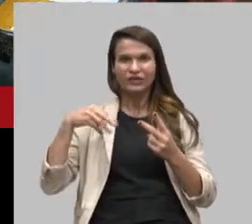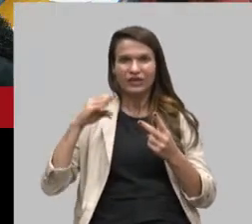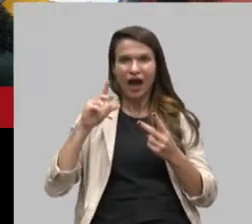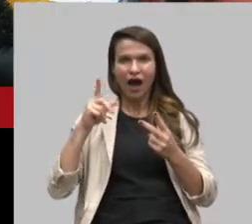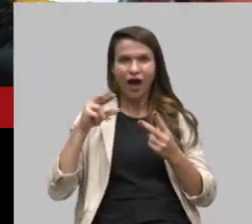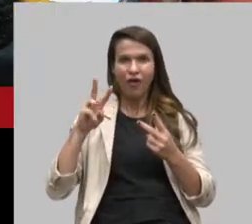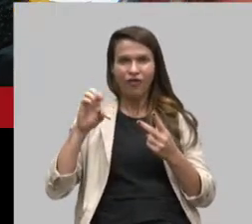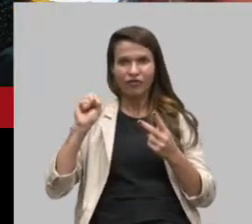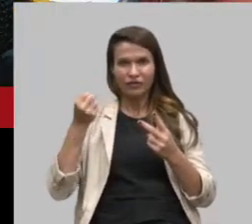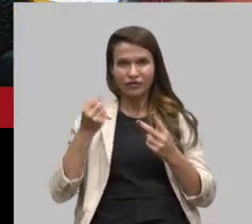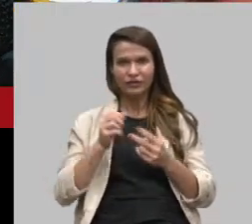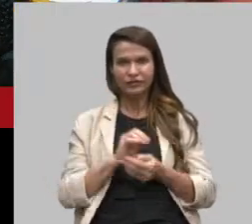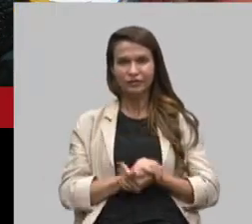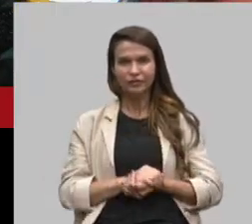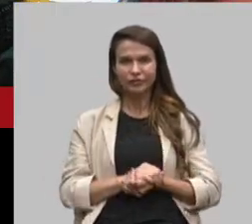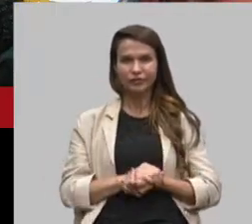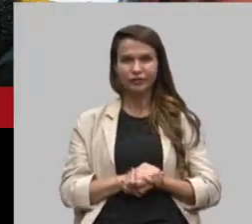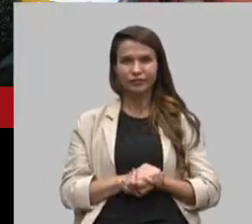obrigada